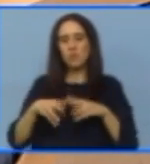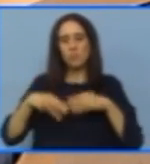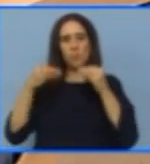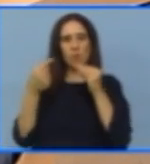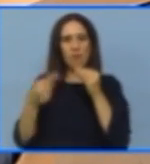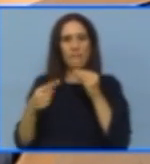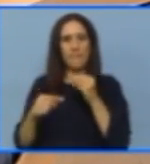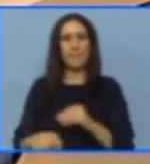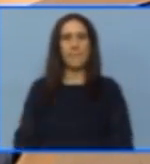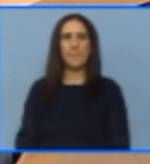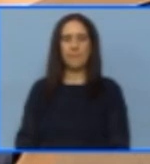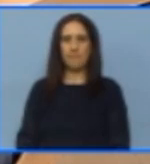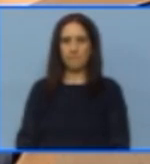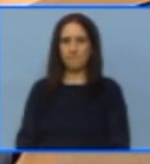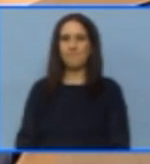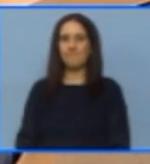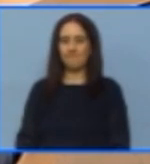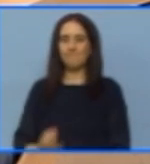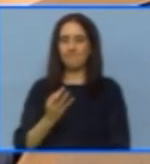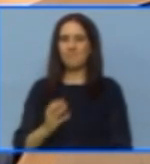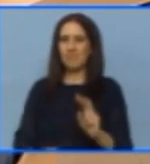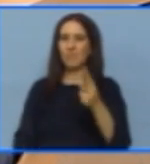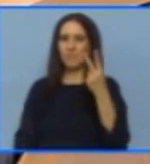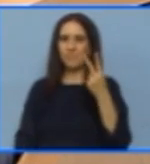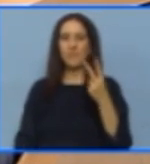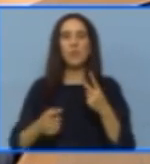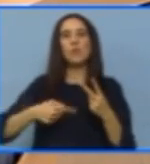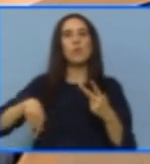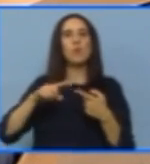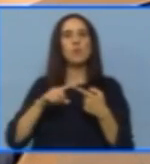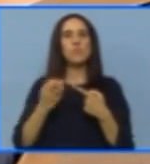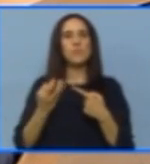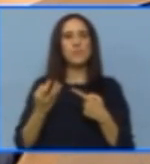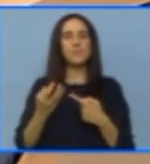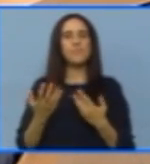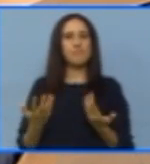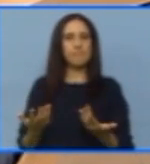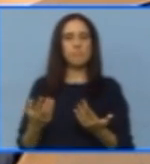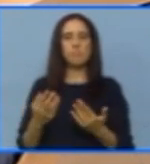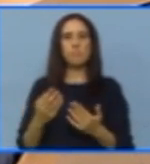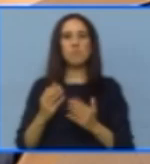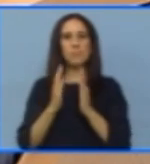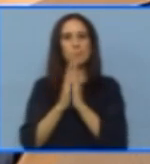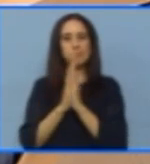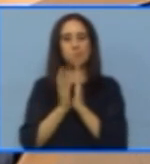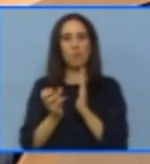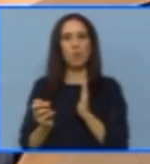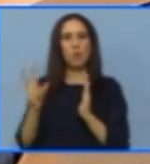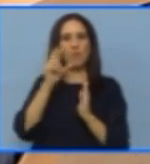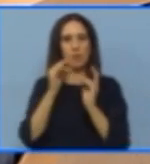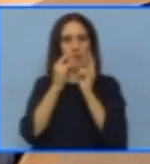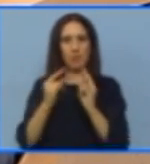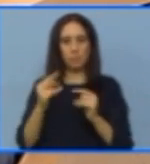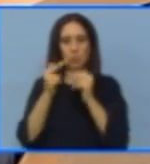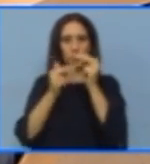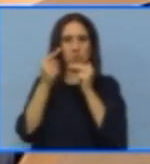Sim, de duas formas. Nós estamos também a construir uma capela nova de campo, que